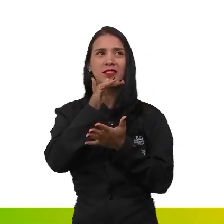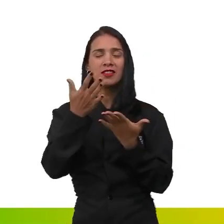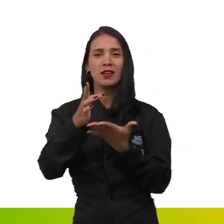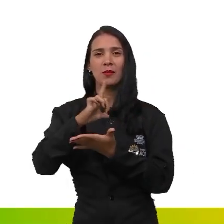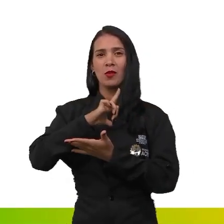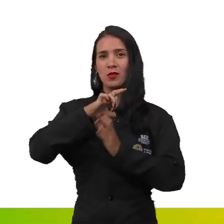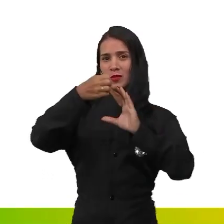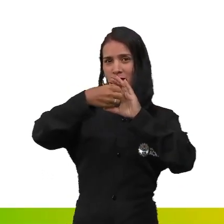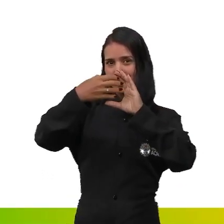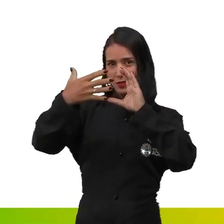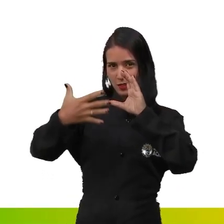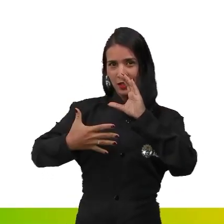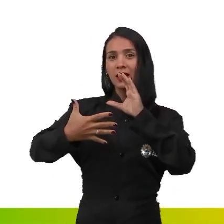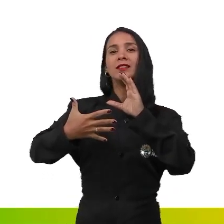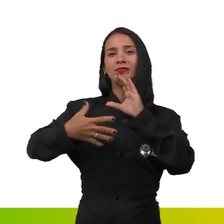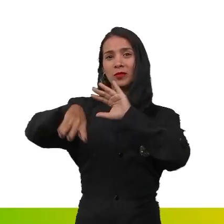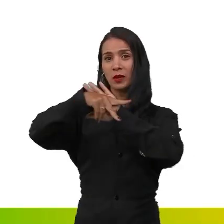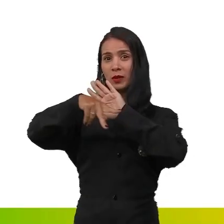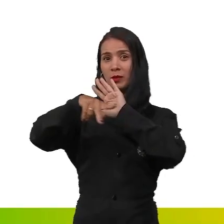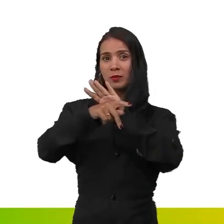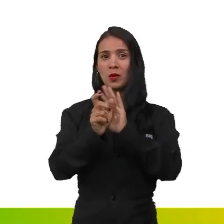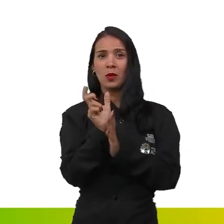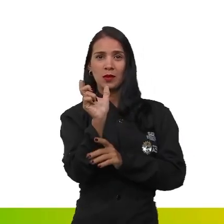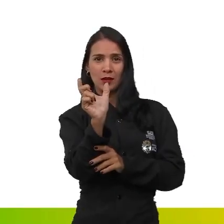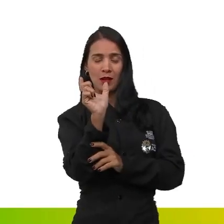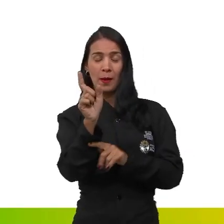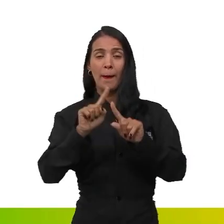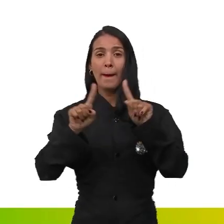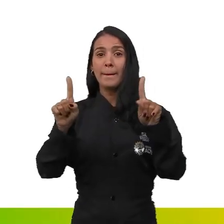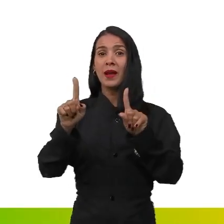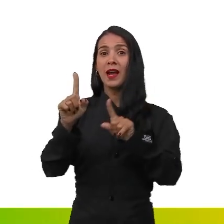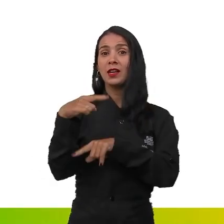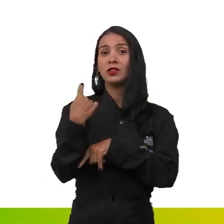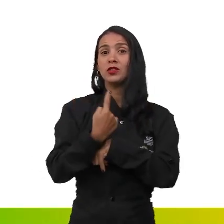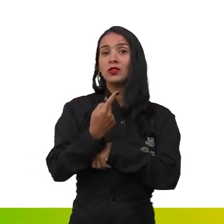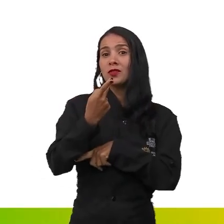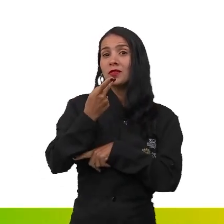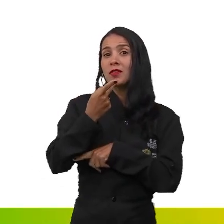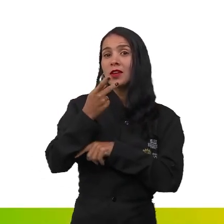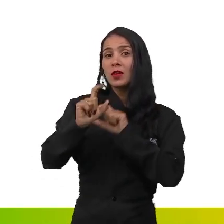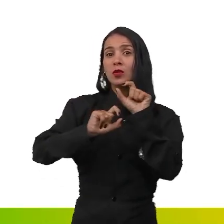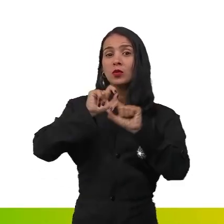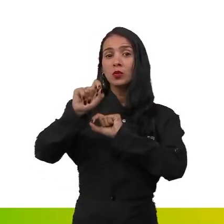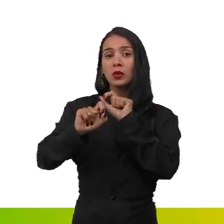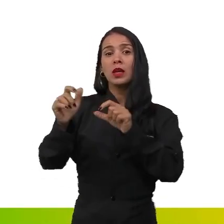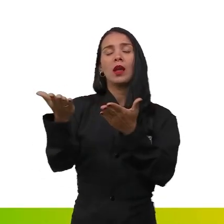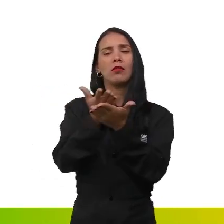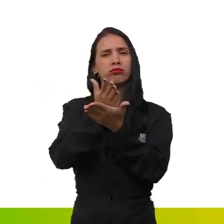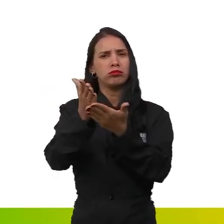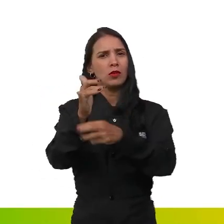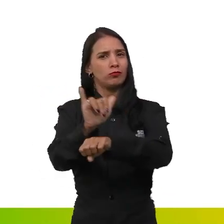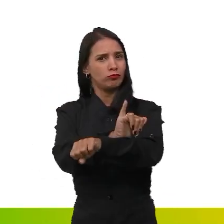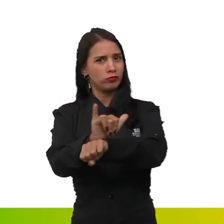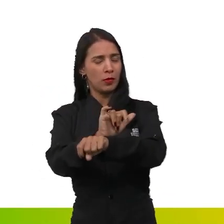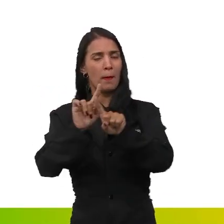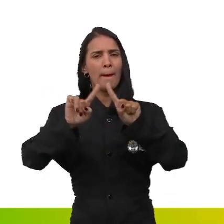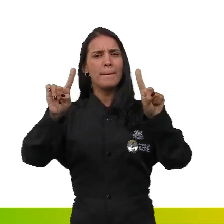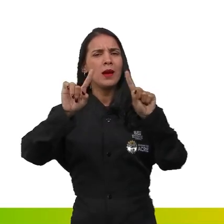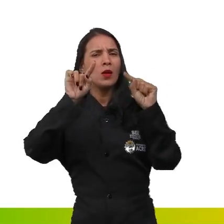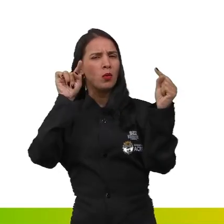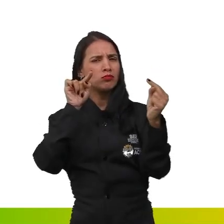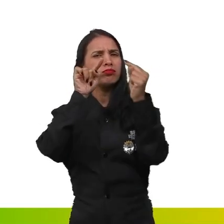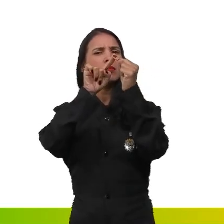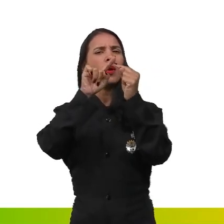uma característica da impessoalização, nós estamos falando aqui de algumas estratégias, mas qual é o